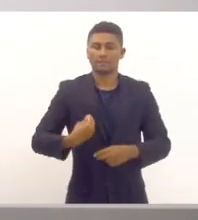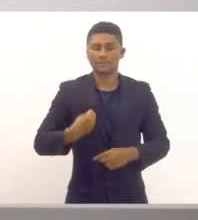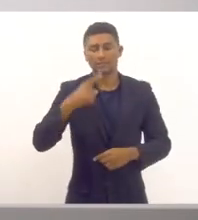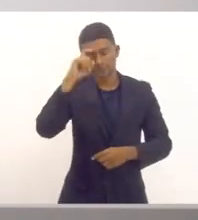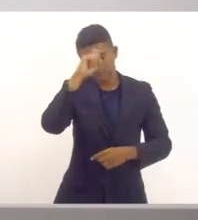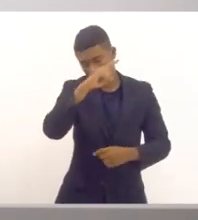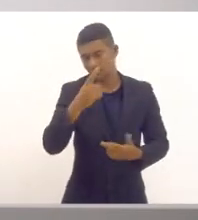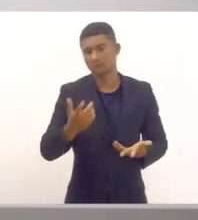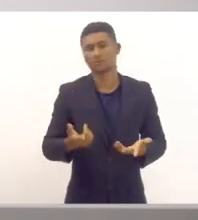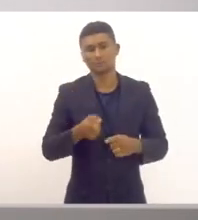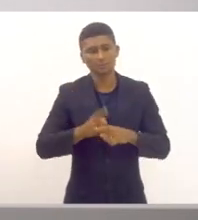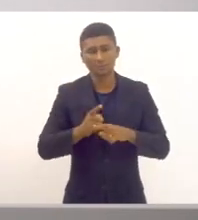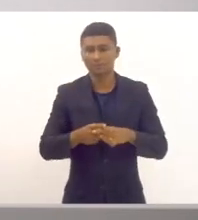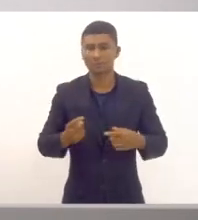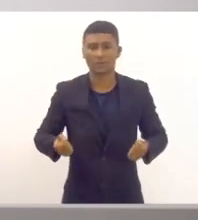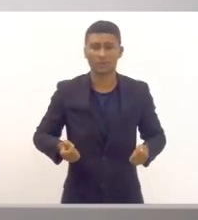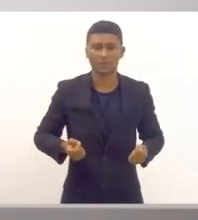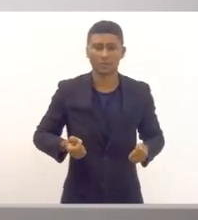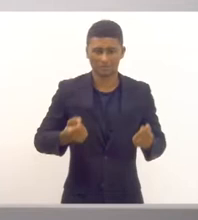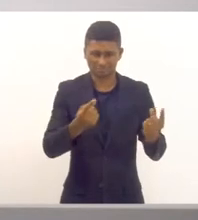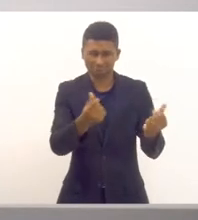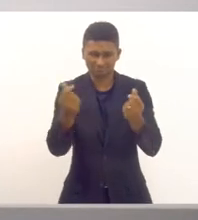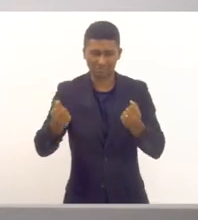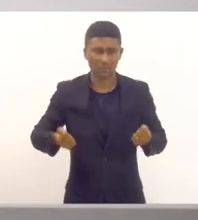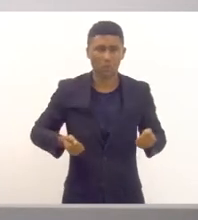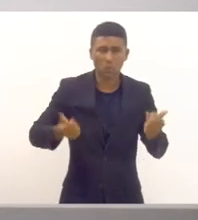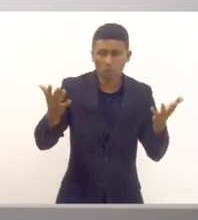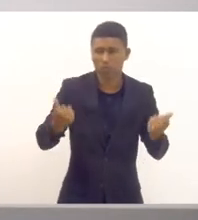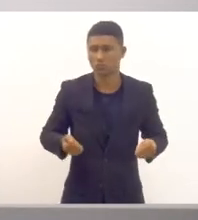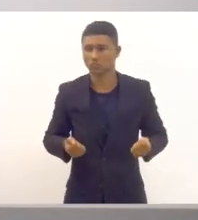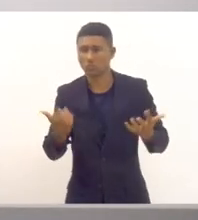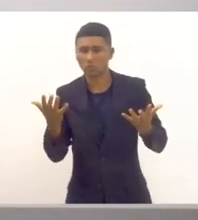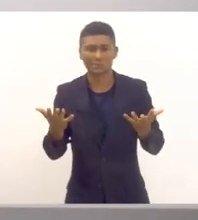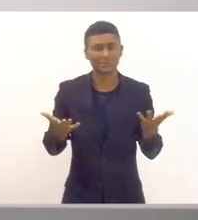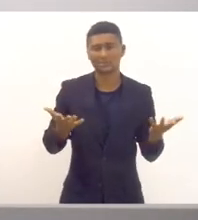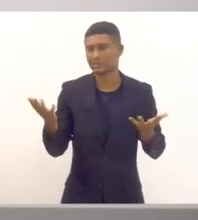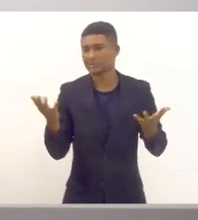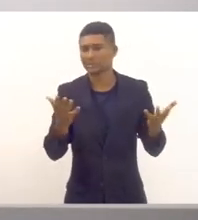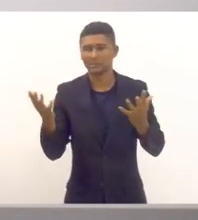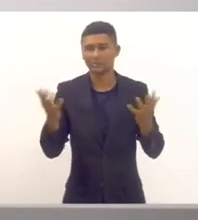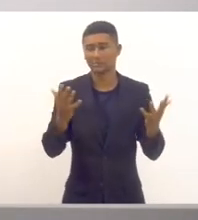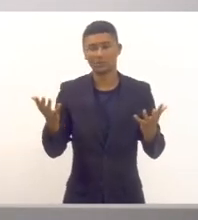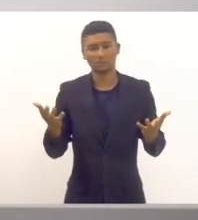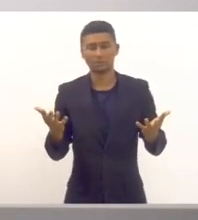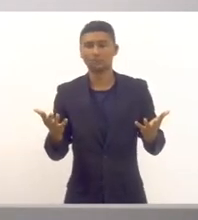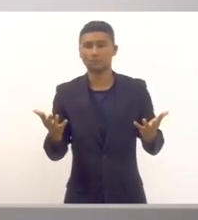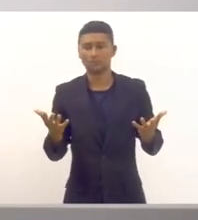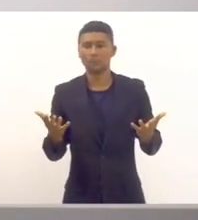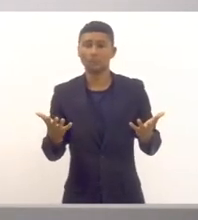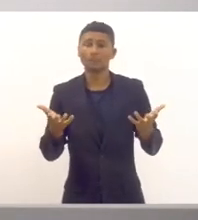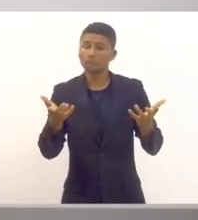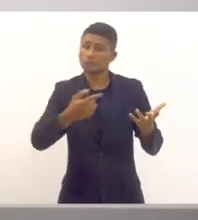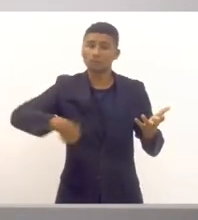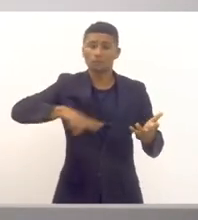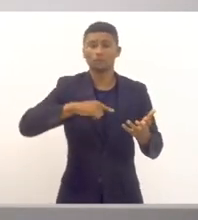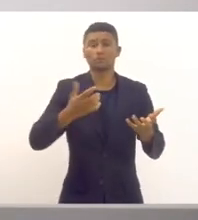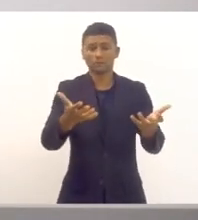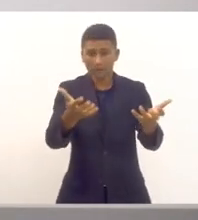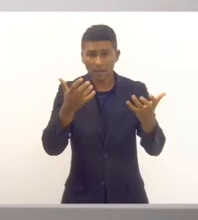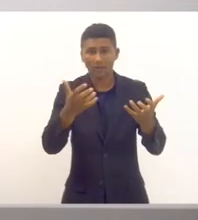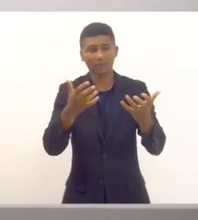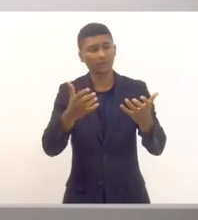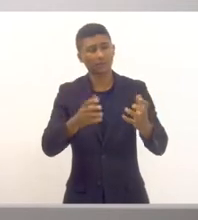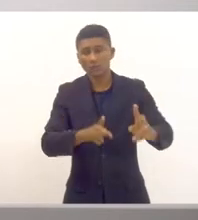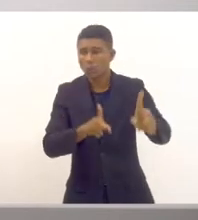os mesmos custos e as mesmas vantagens, ou o mesmo tratamento, vamos dizer, que o nosso colega